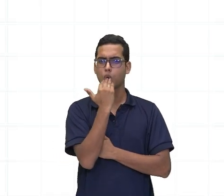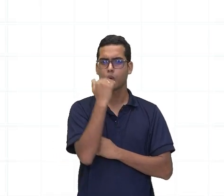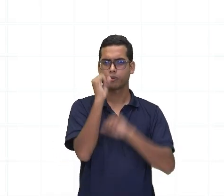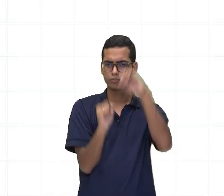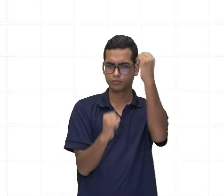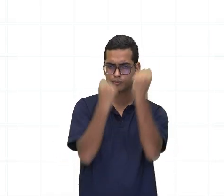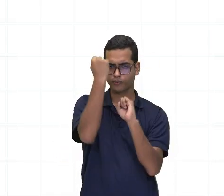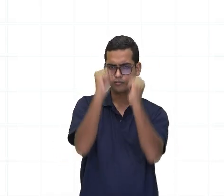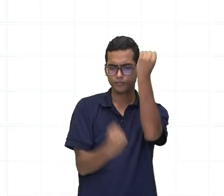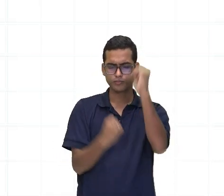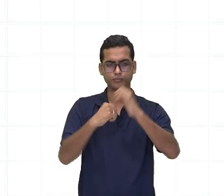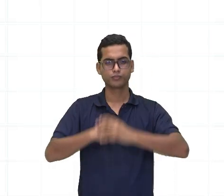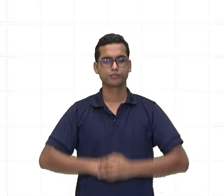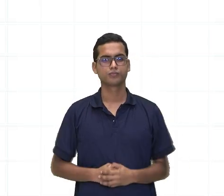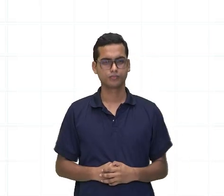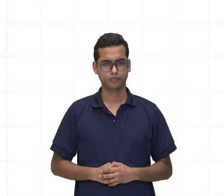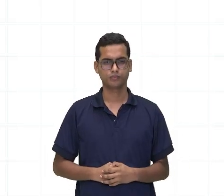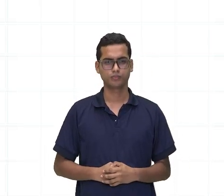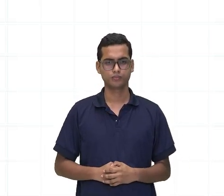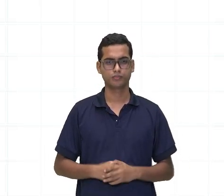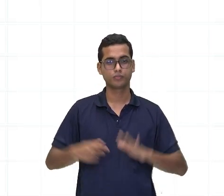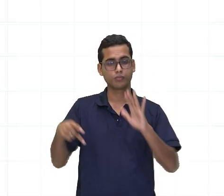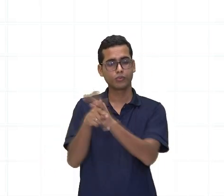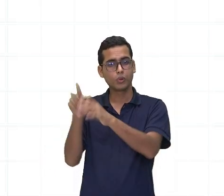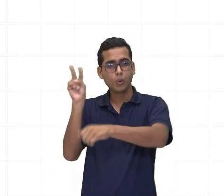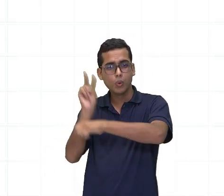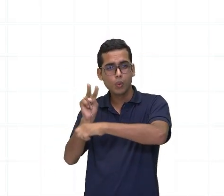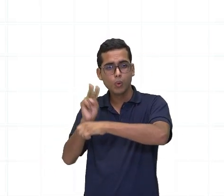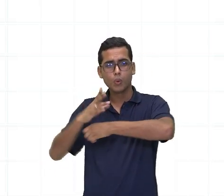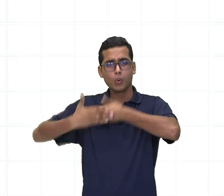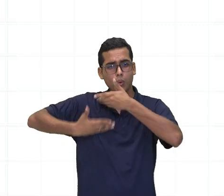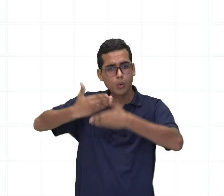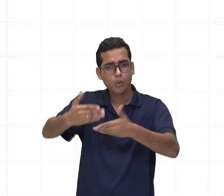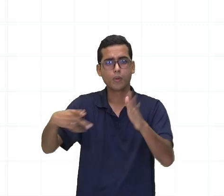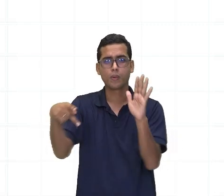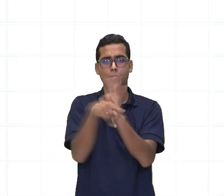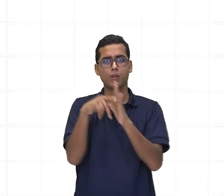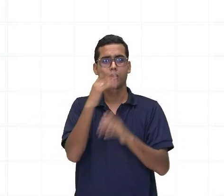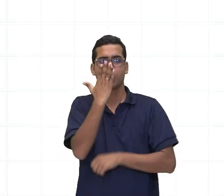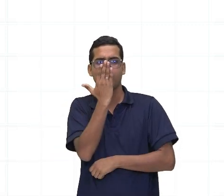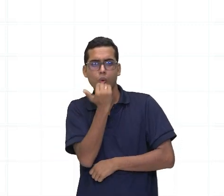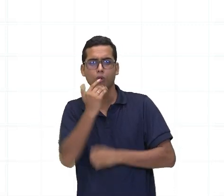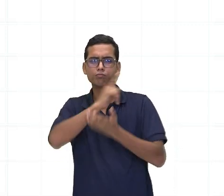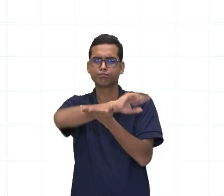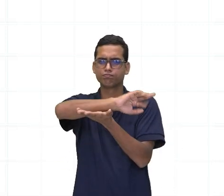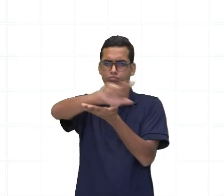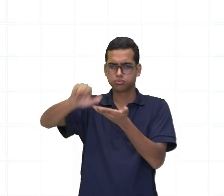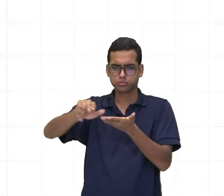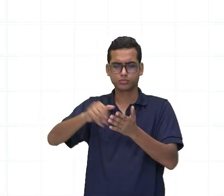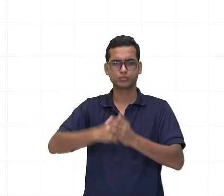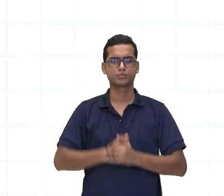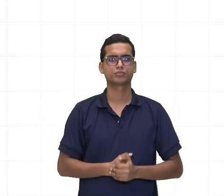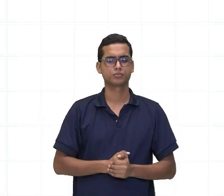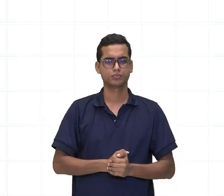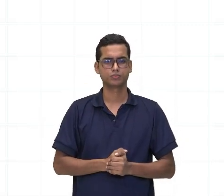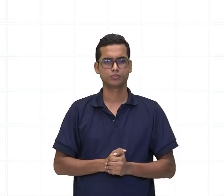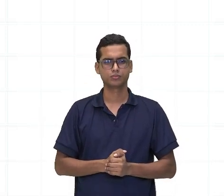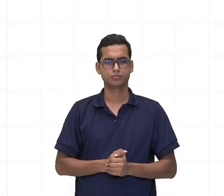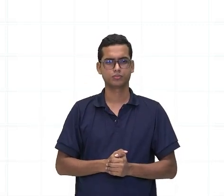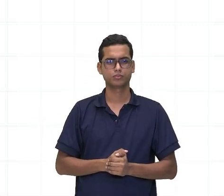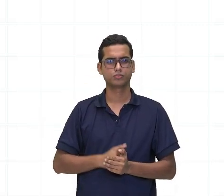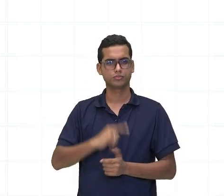alimentícia, onde o processamento, né, e a conservação de alimentos,